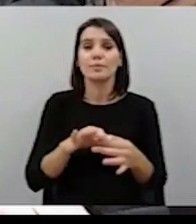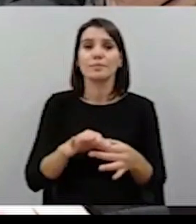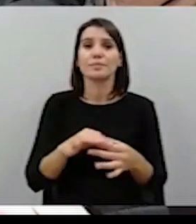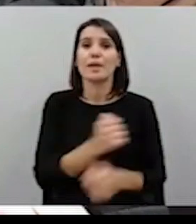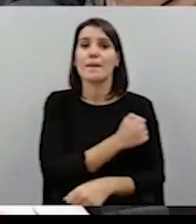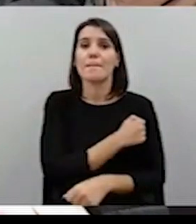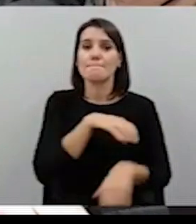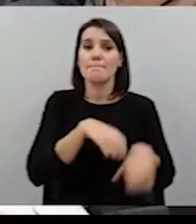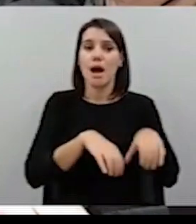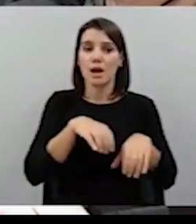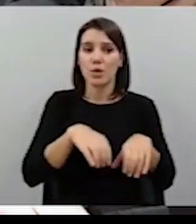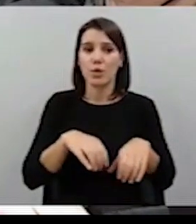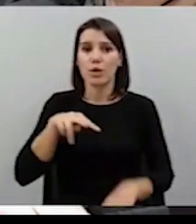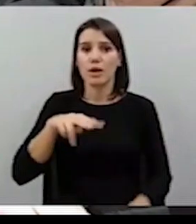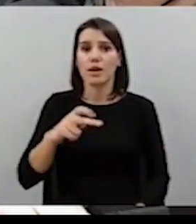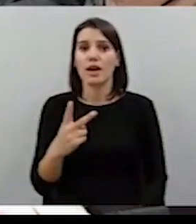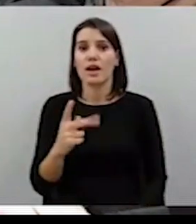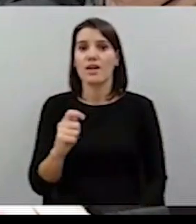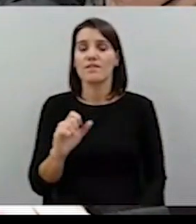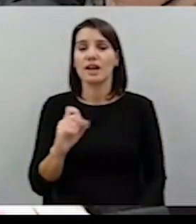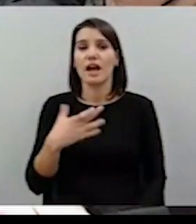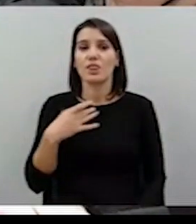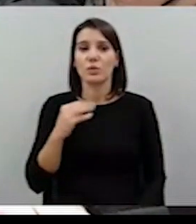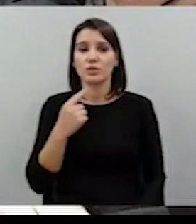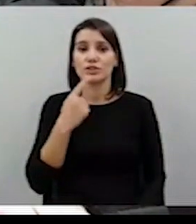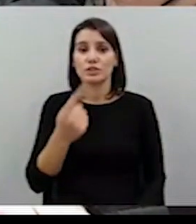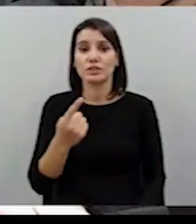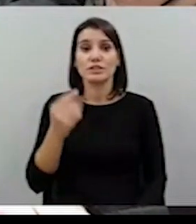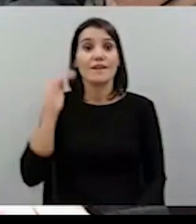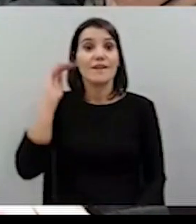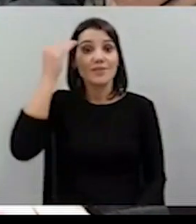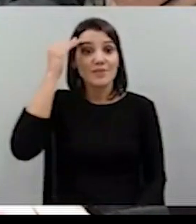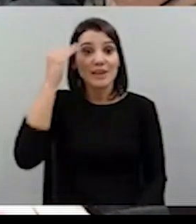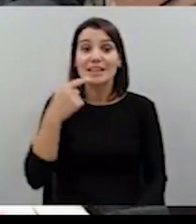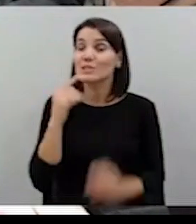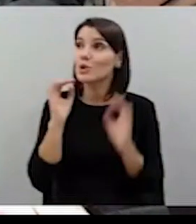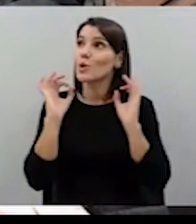Navegadores, também em fevereiro ouvimos dizer que estavam prontinhos para